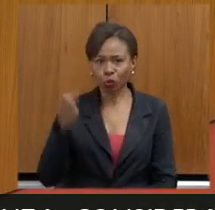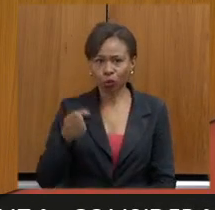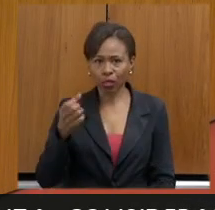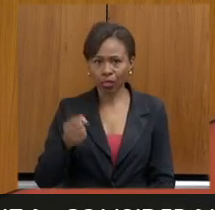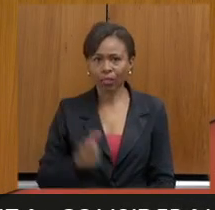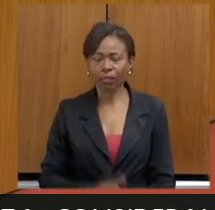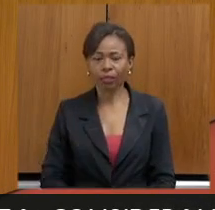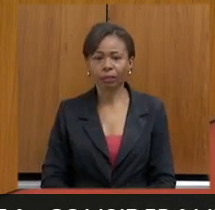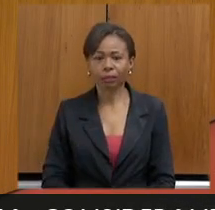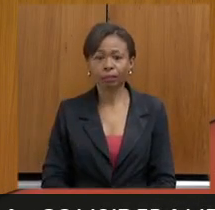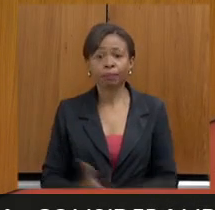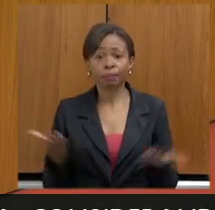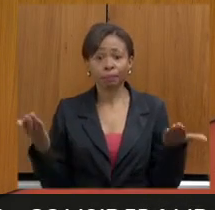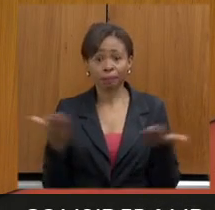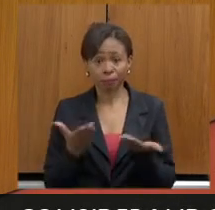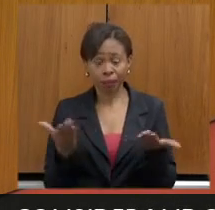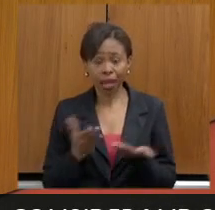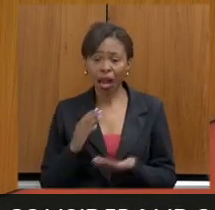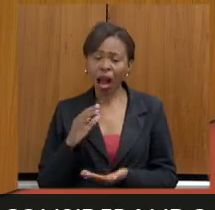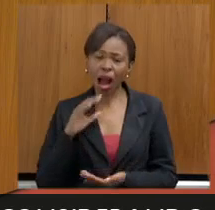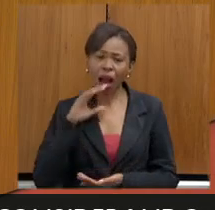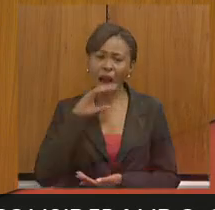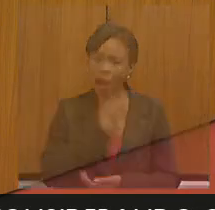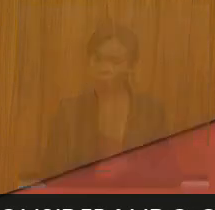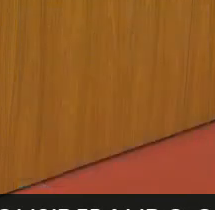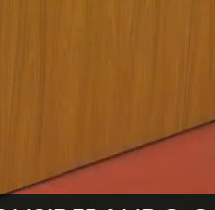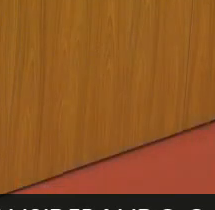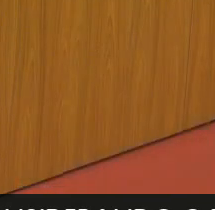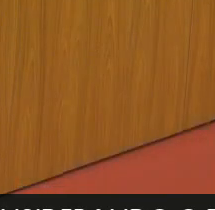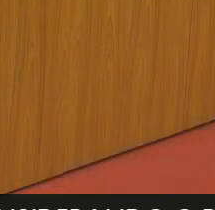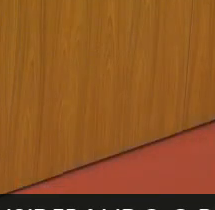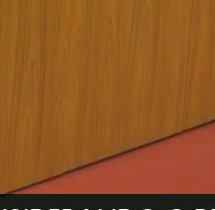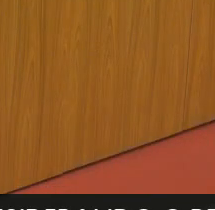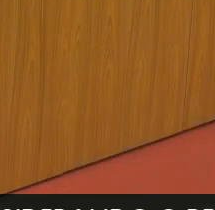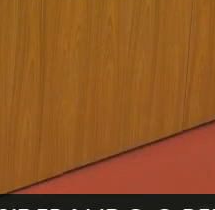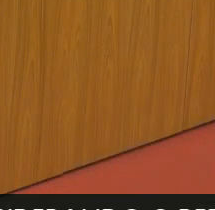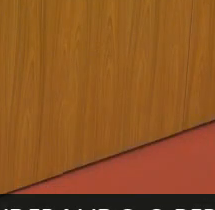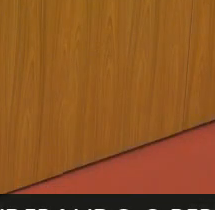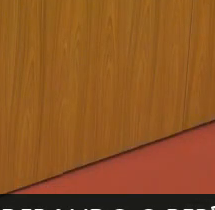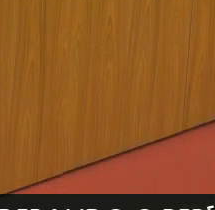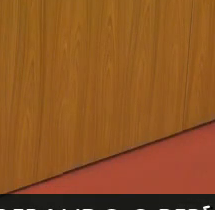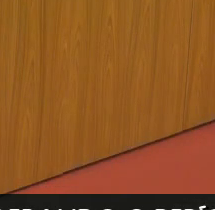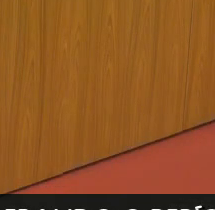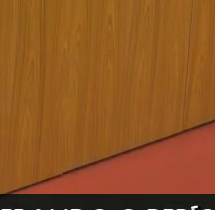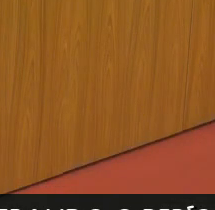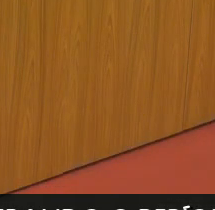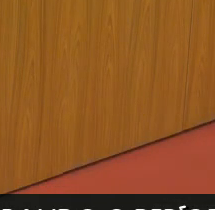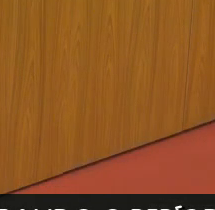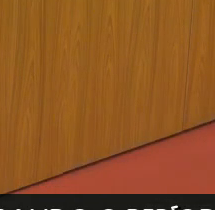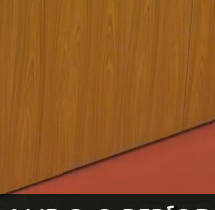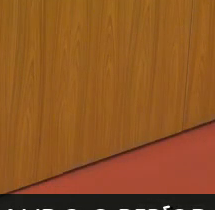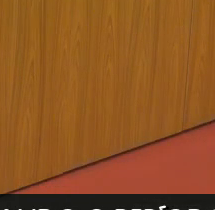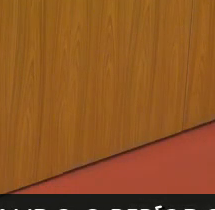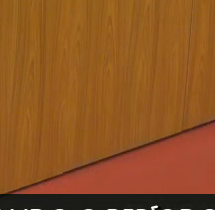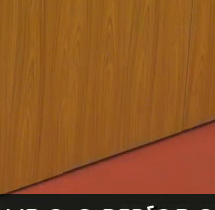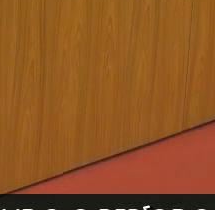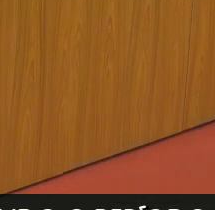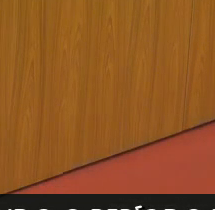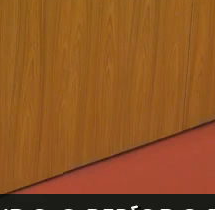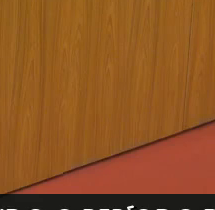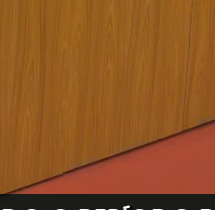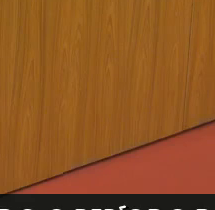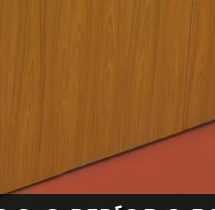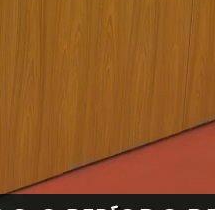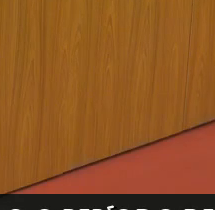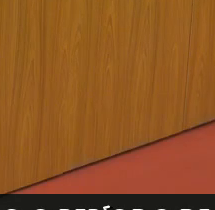vou voltar rapidamente aqui até para um esclarecimento que é de nosso interesse também ao Deputado barco EA